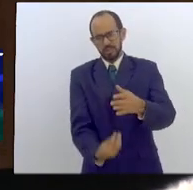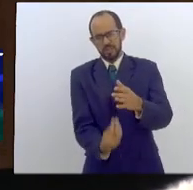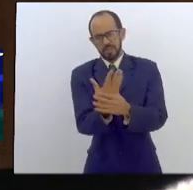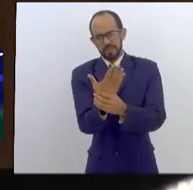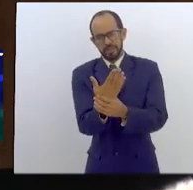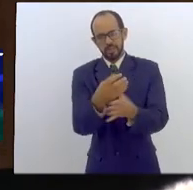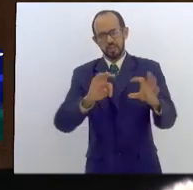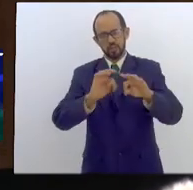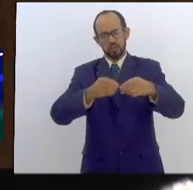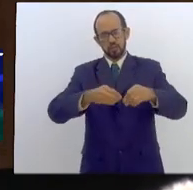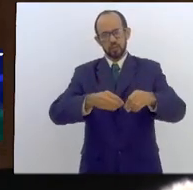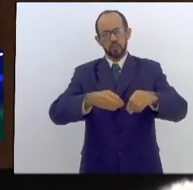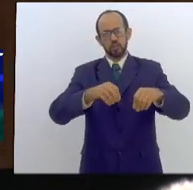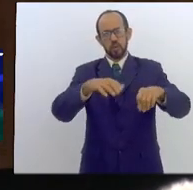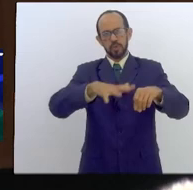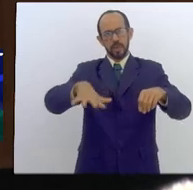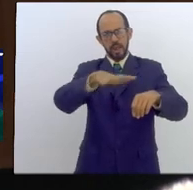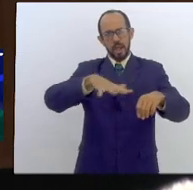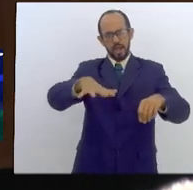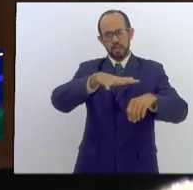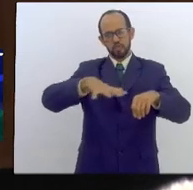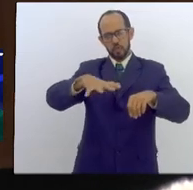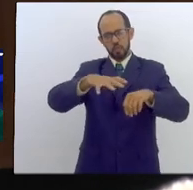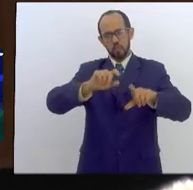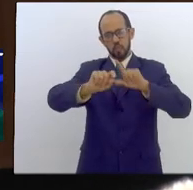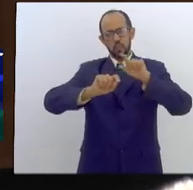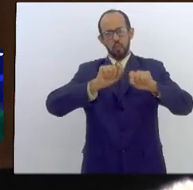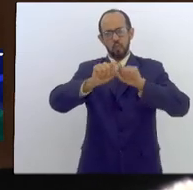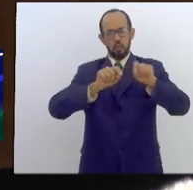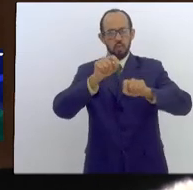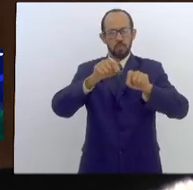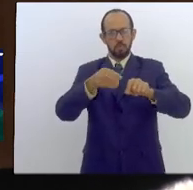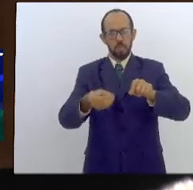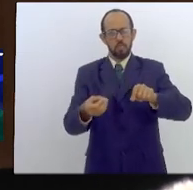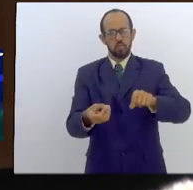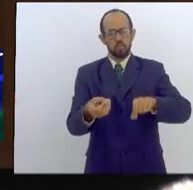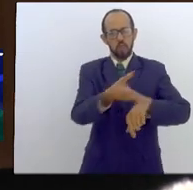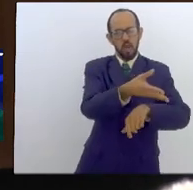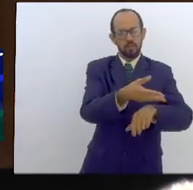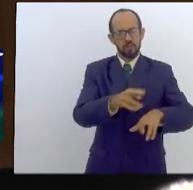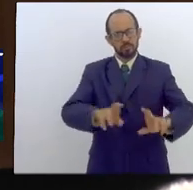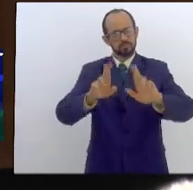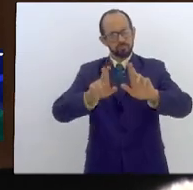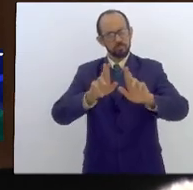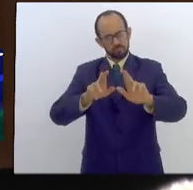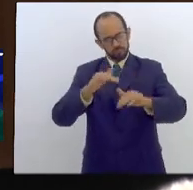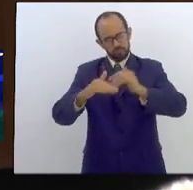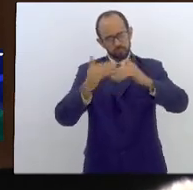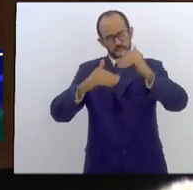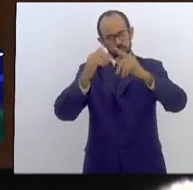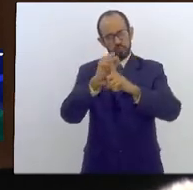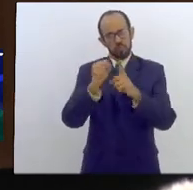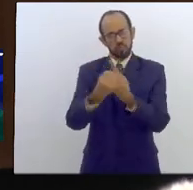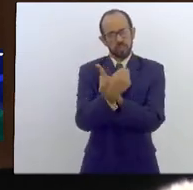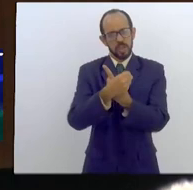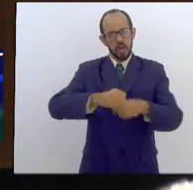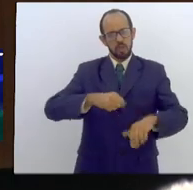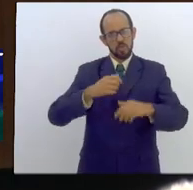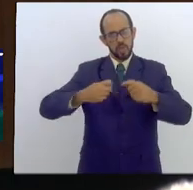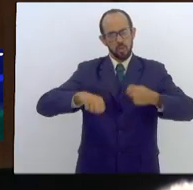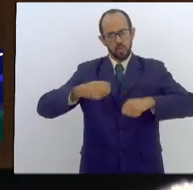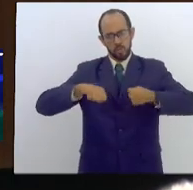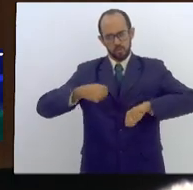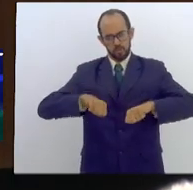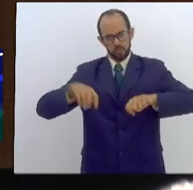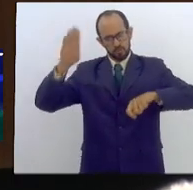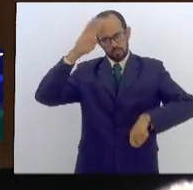toda aquela região, né, uma nova esperança de um desenvolvimento social e econômico,